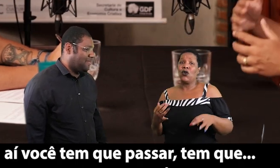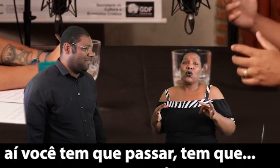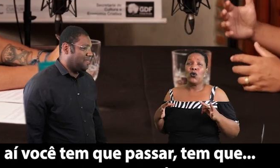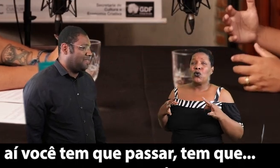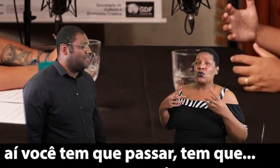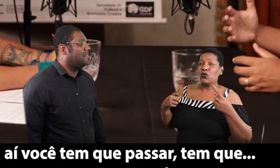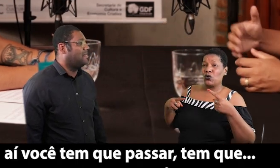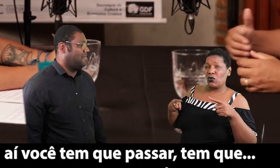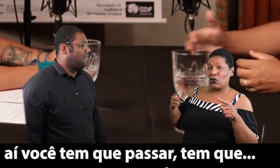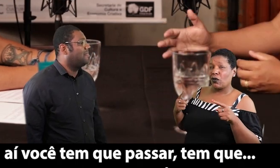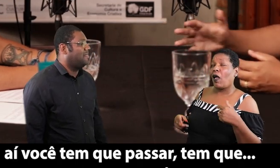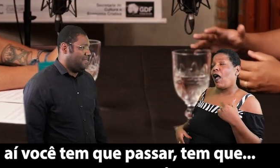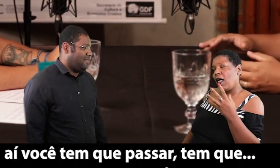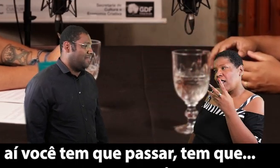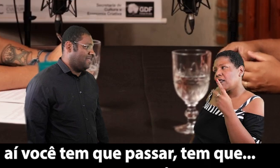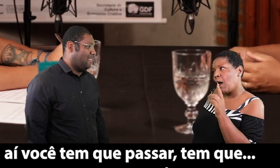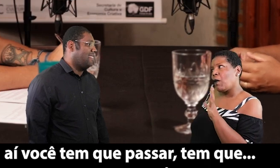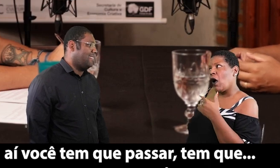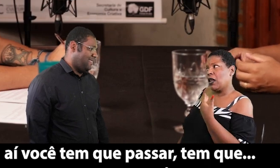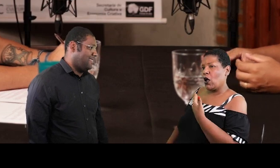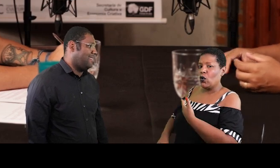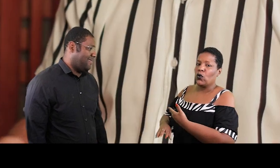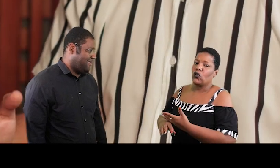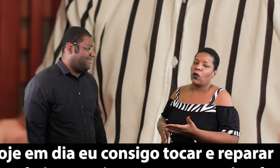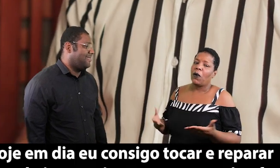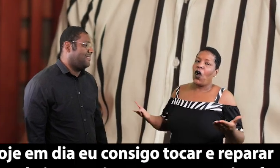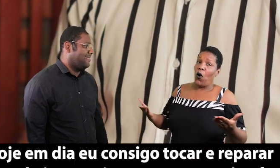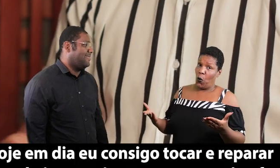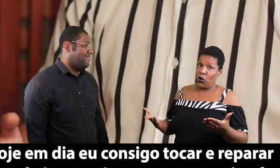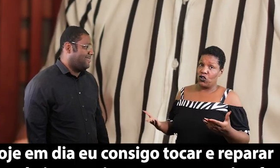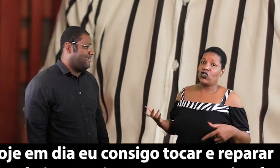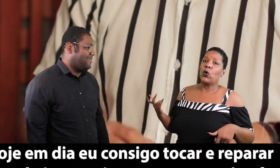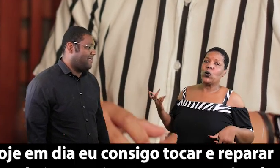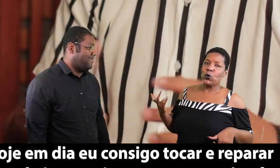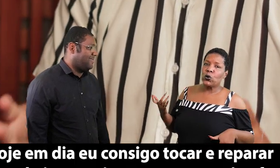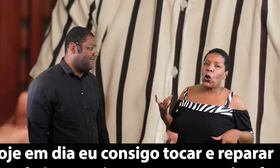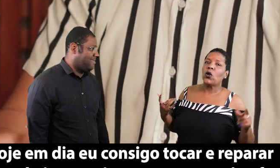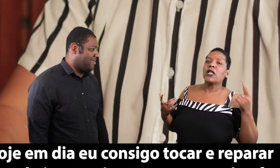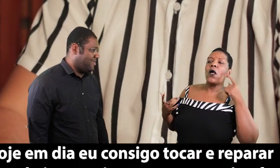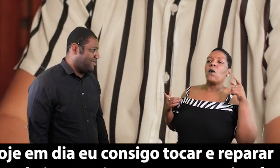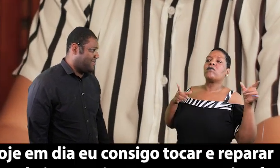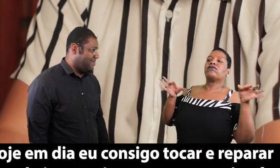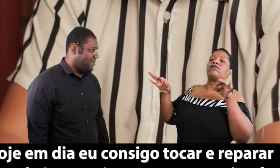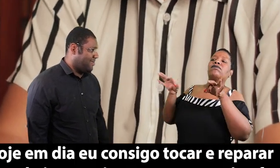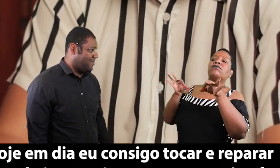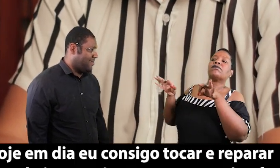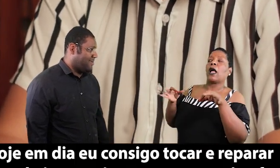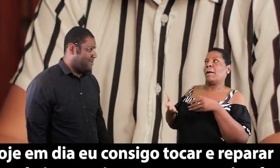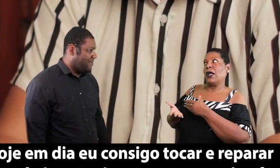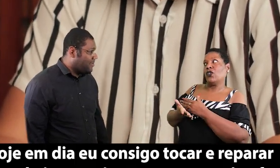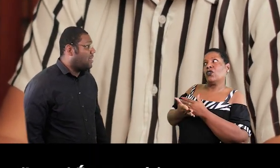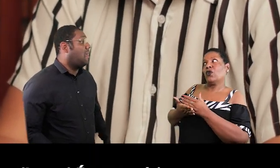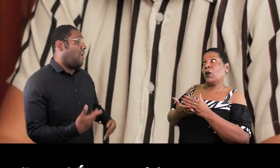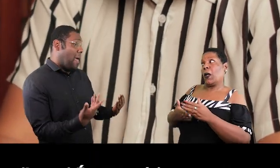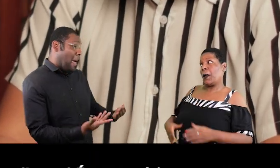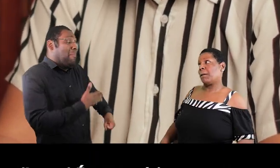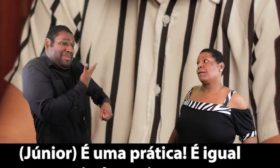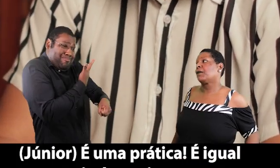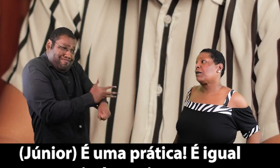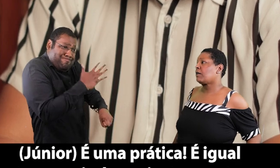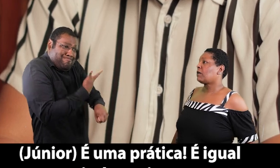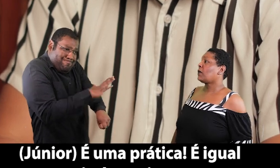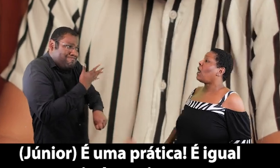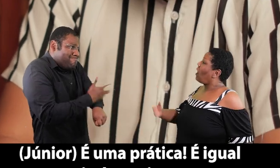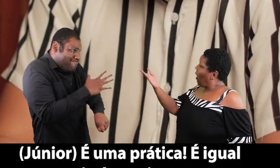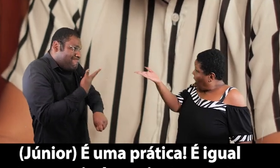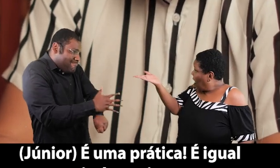passar, leva um tempo pra você se acostumar. Hoje em dia eu consigo tocar e reparar em tudo isso, assim, mas no começo É você uma sofre. prática mesmo. É uma né?